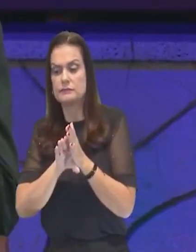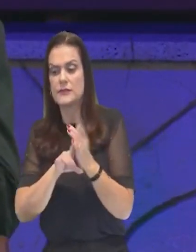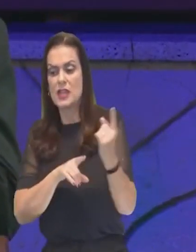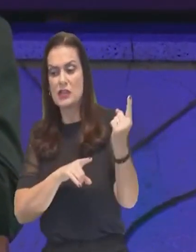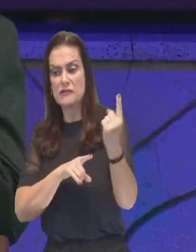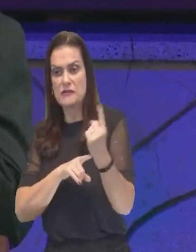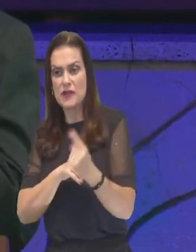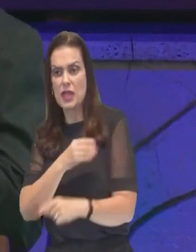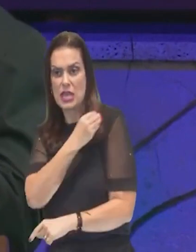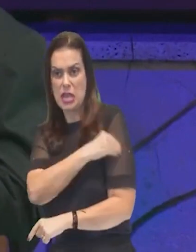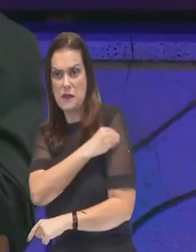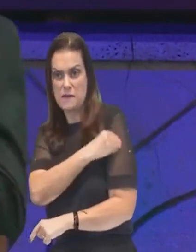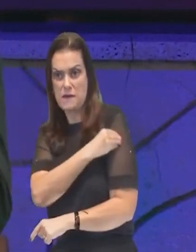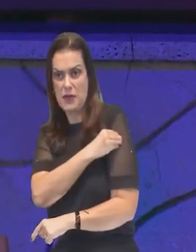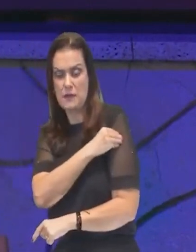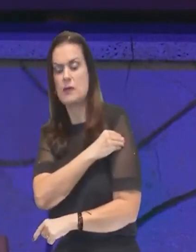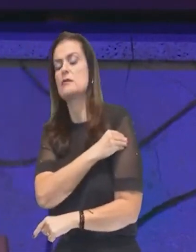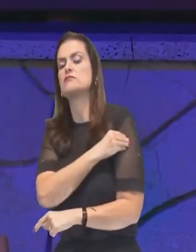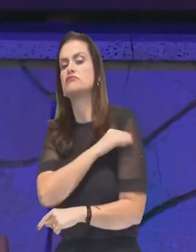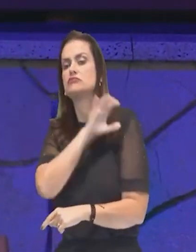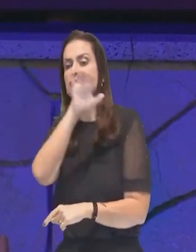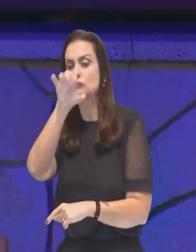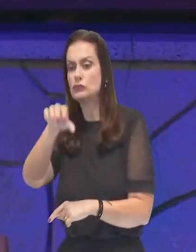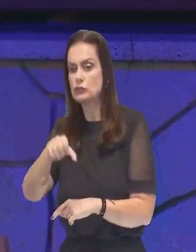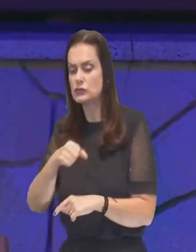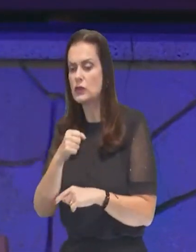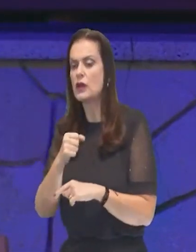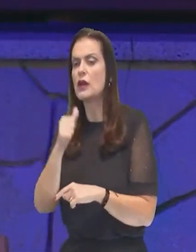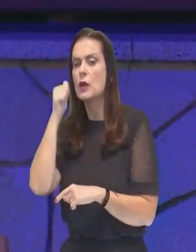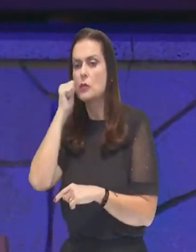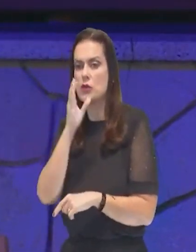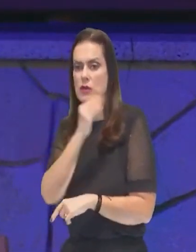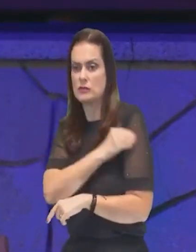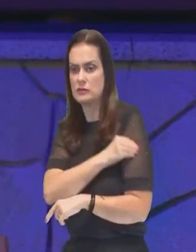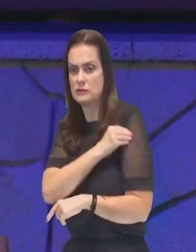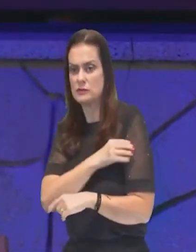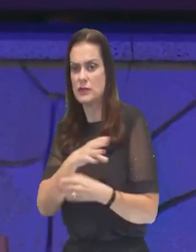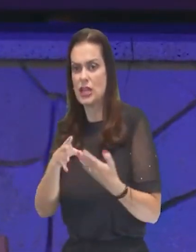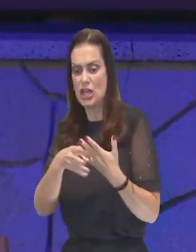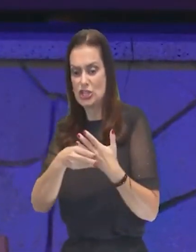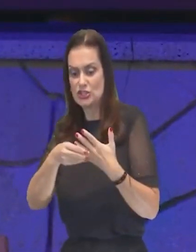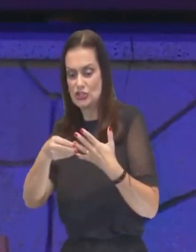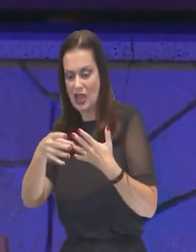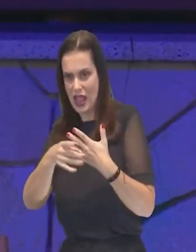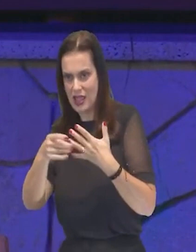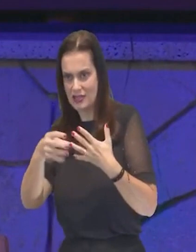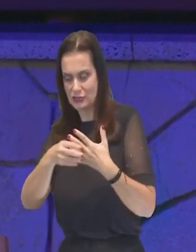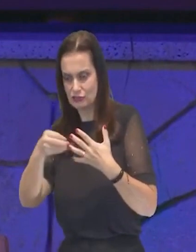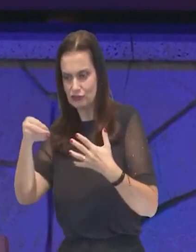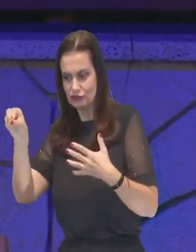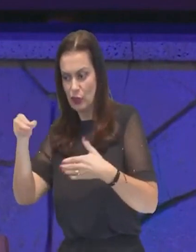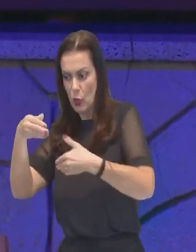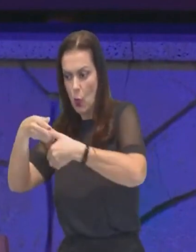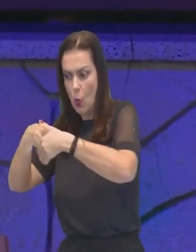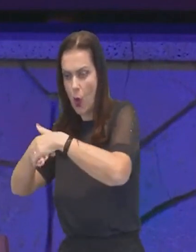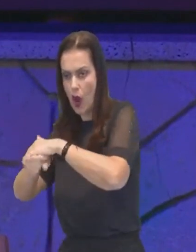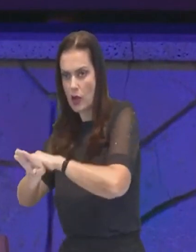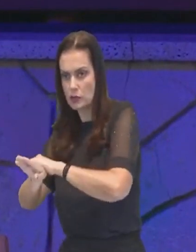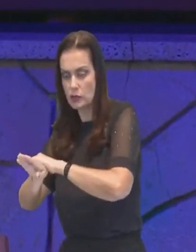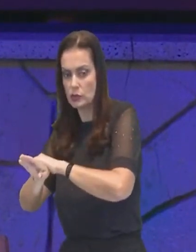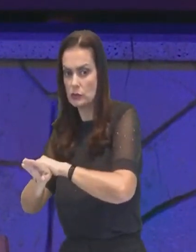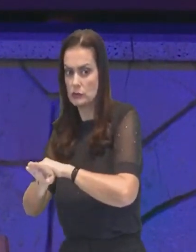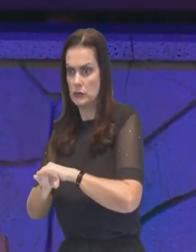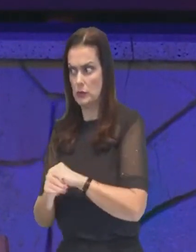os enfermeiros me buscar. A enfermeira veio e tirou minha aliança. Eu falei: ih, entregou para